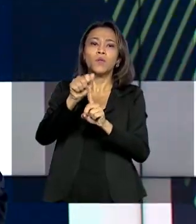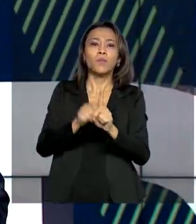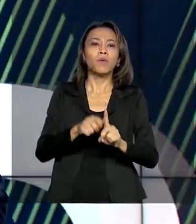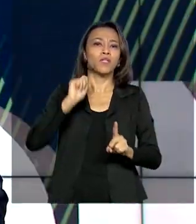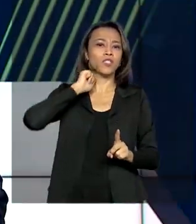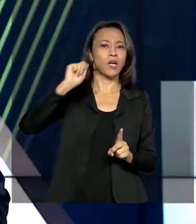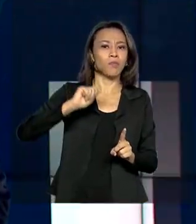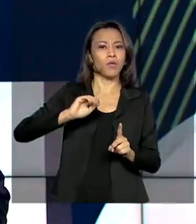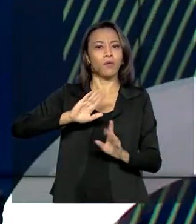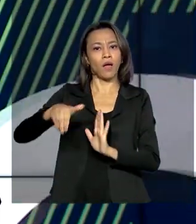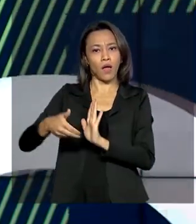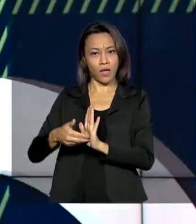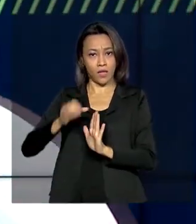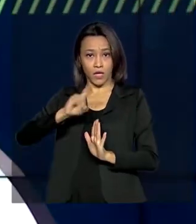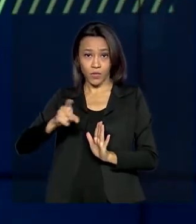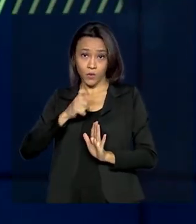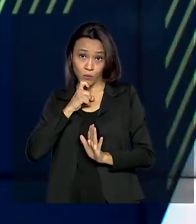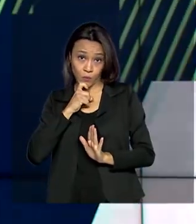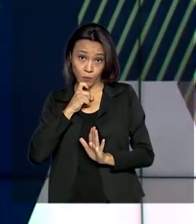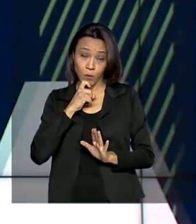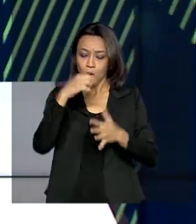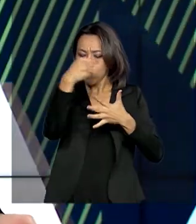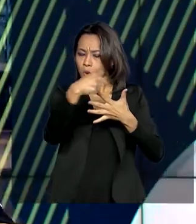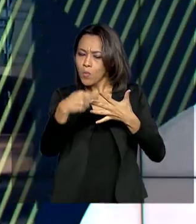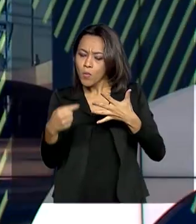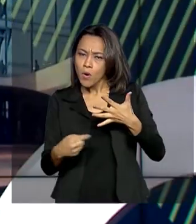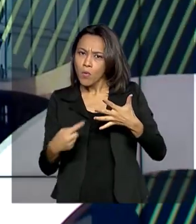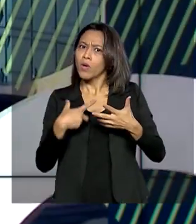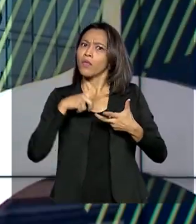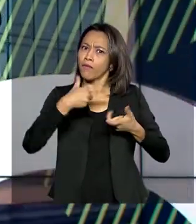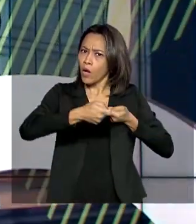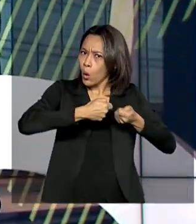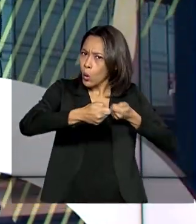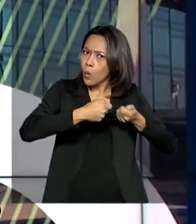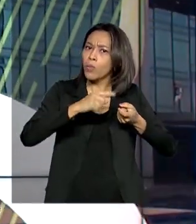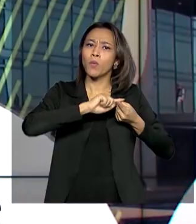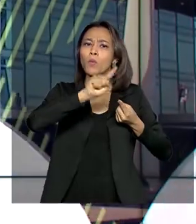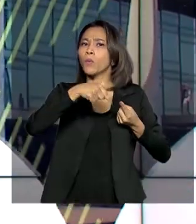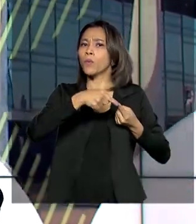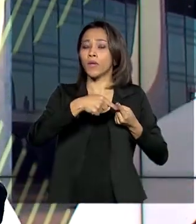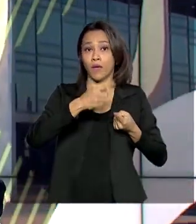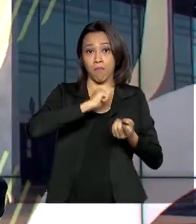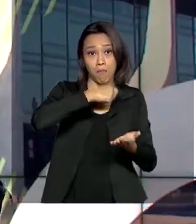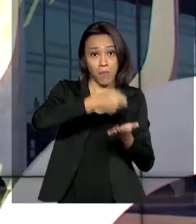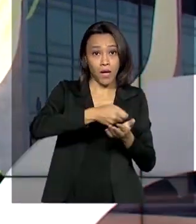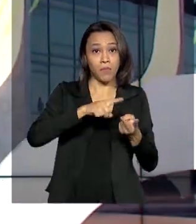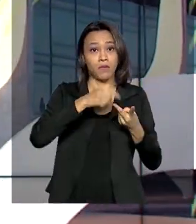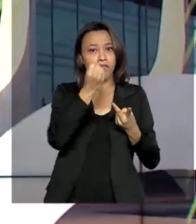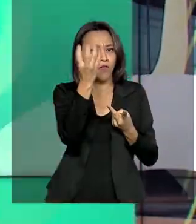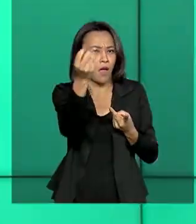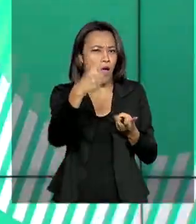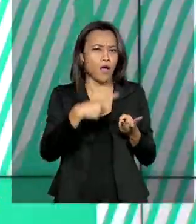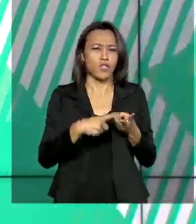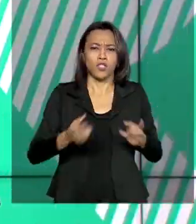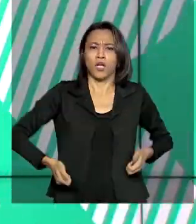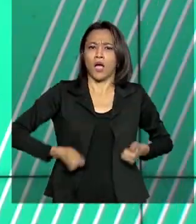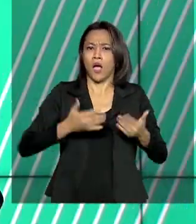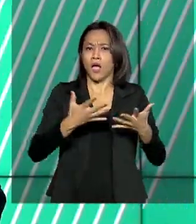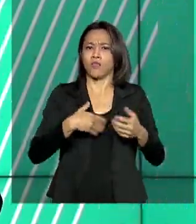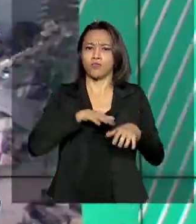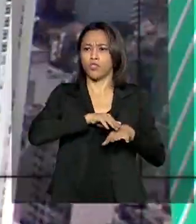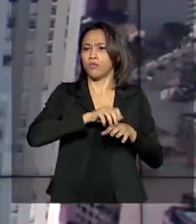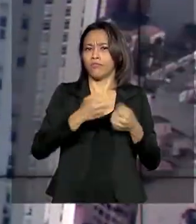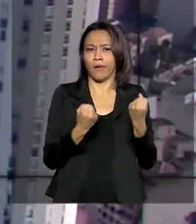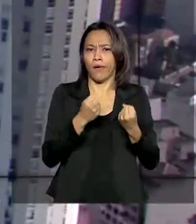abril e julho. Entre os itens que apresentaram a economia estão diárias, passagens, despesas com locomoção,